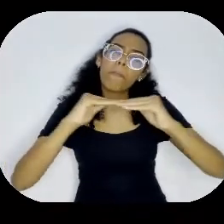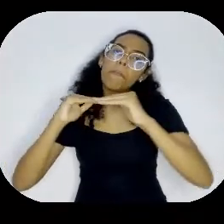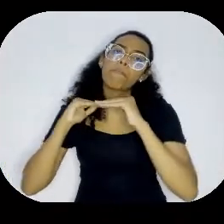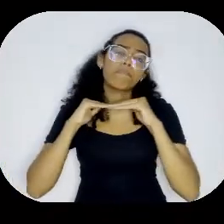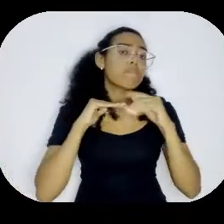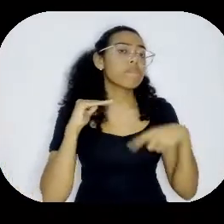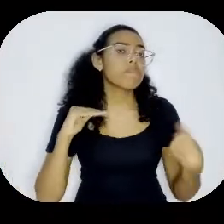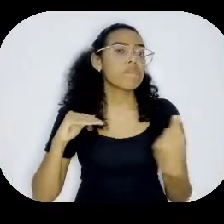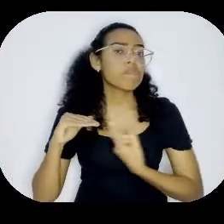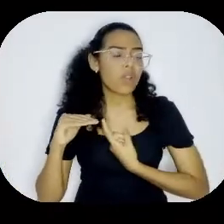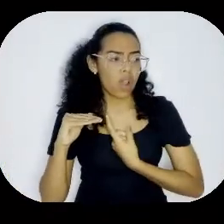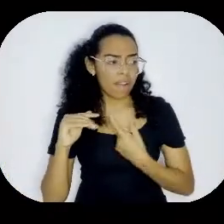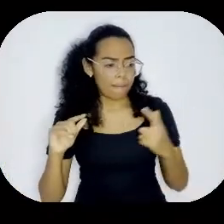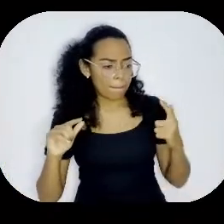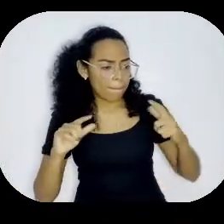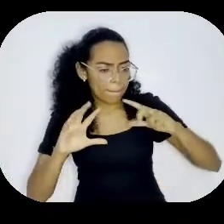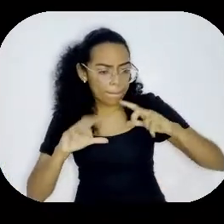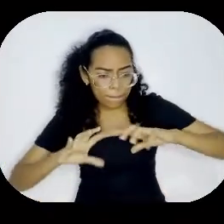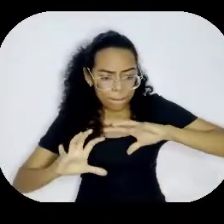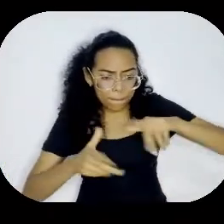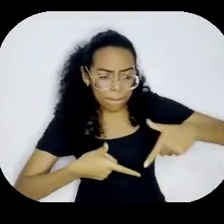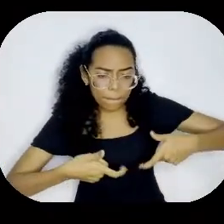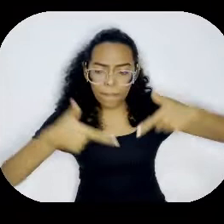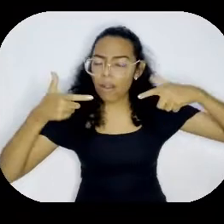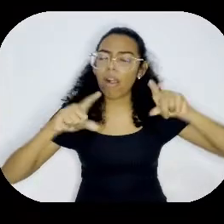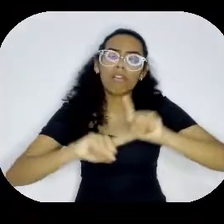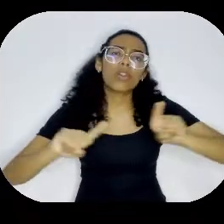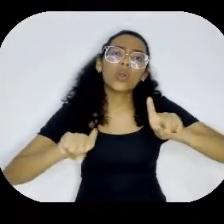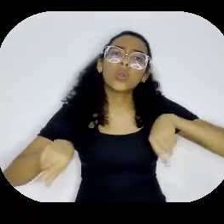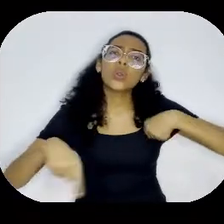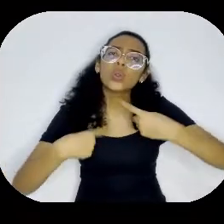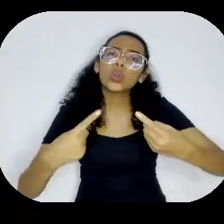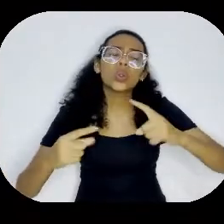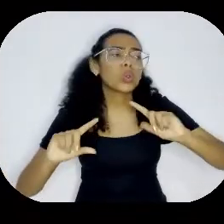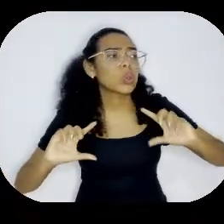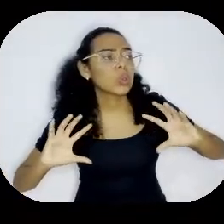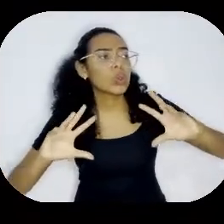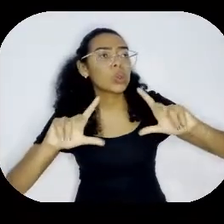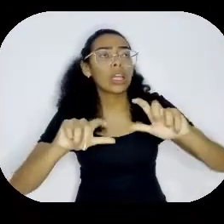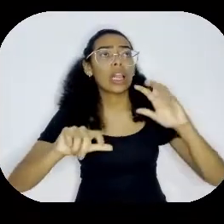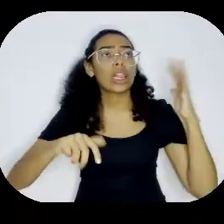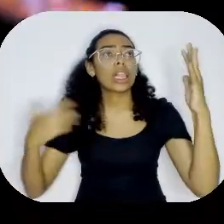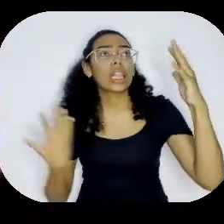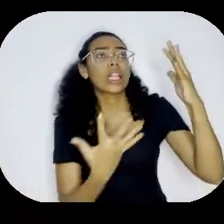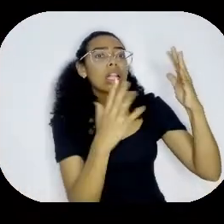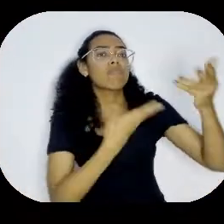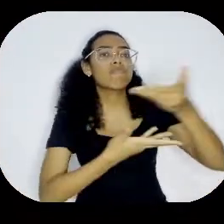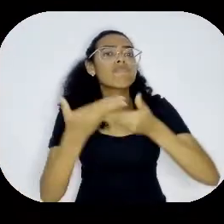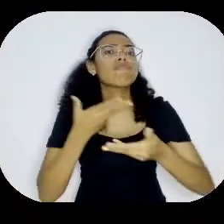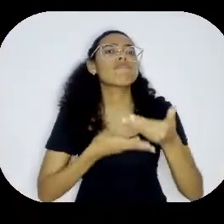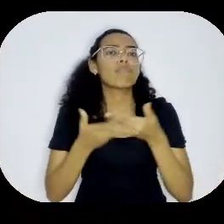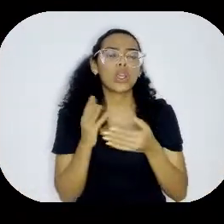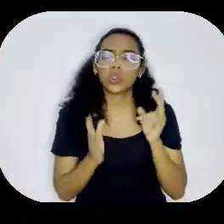no ar, na terra, não faremos guerra. Compartilharemos com a natureza, ampliaremos sua